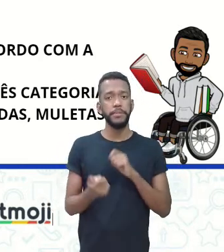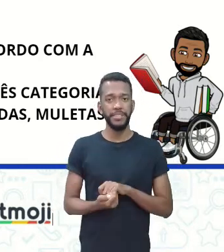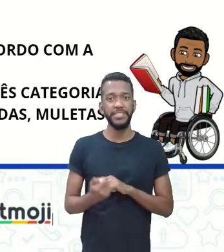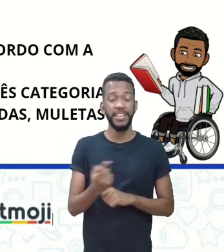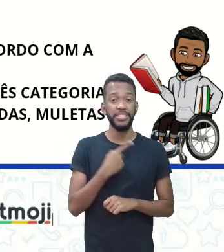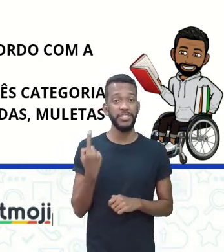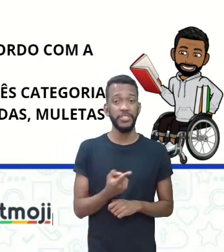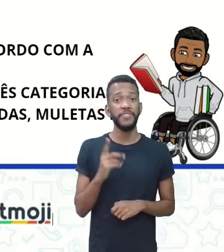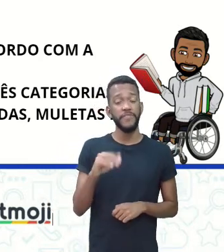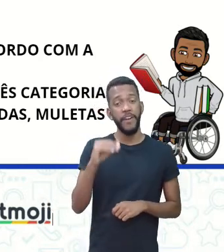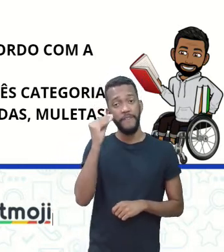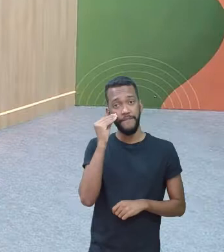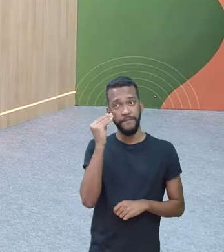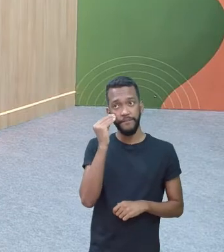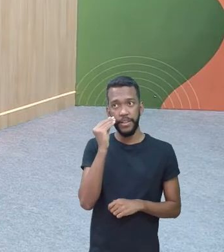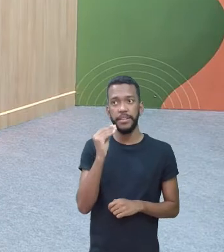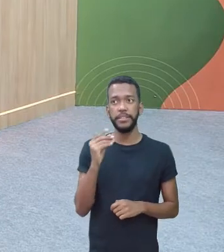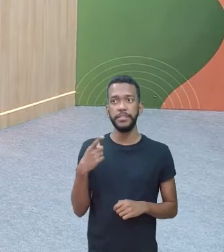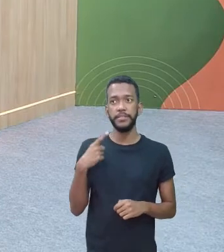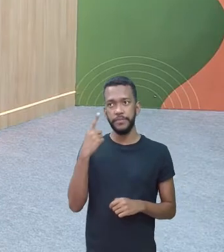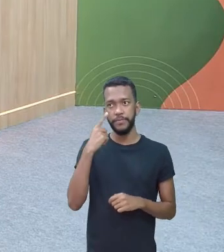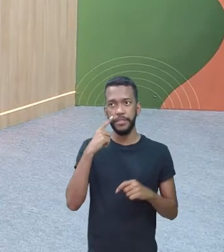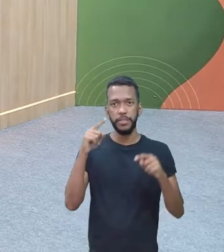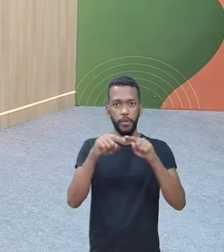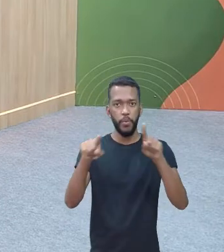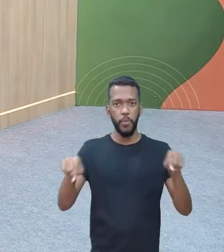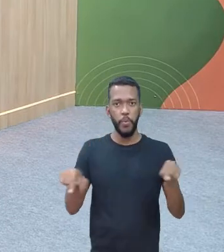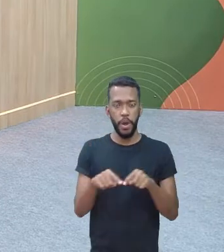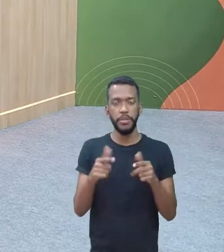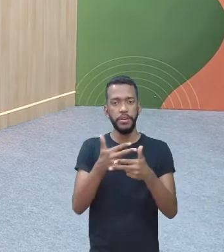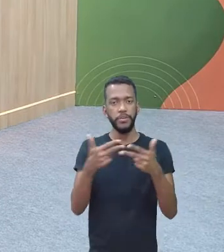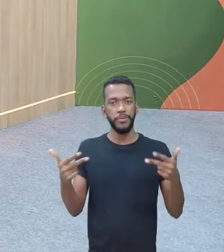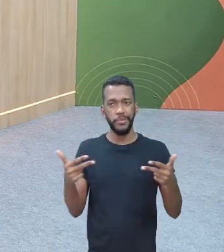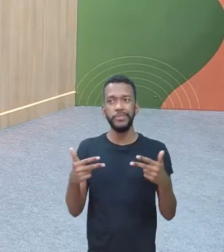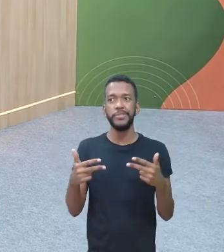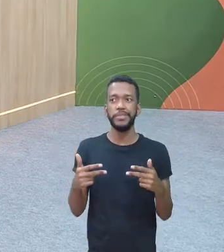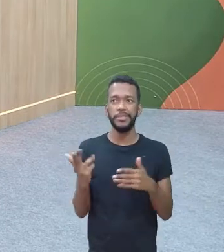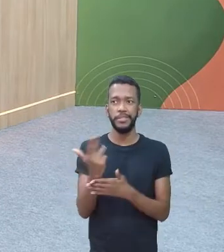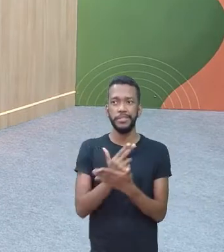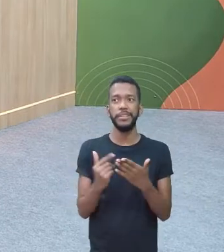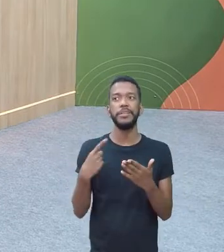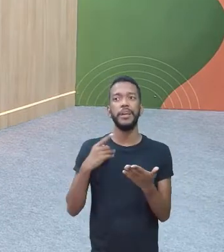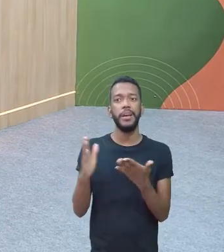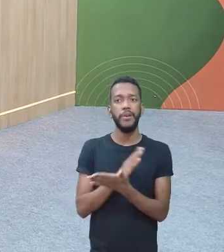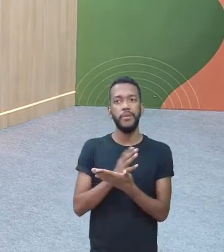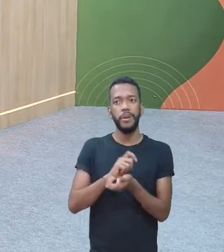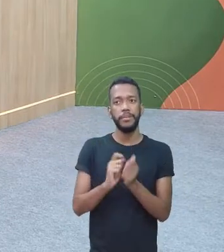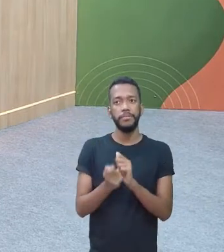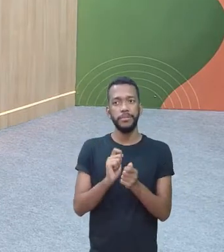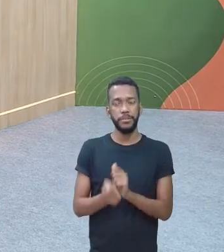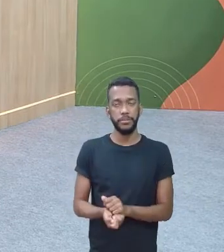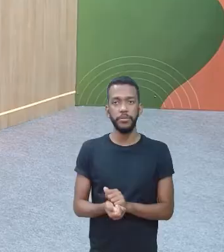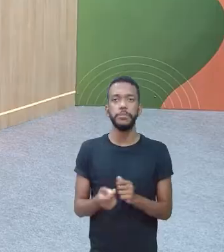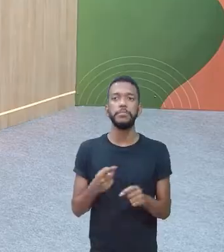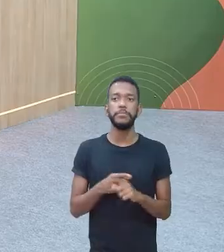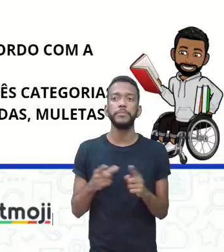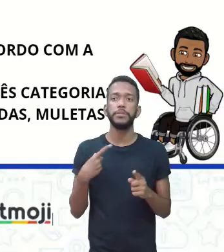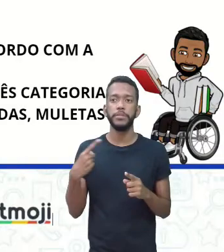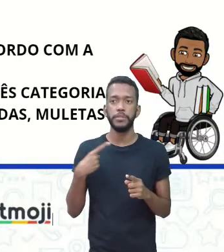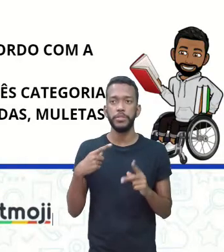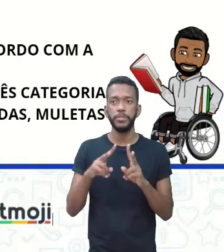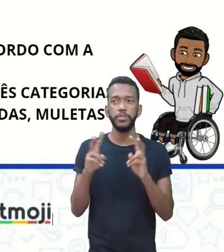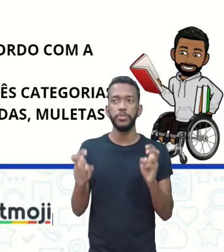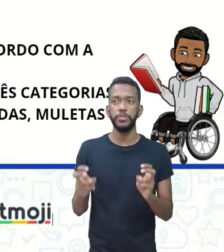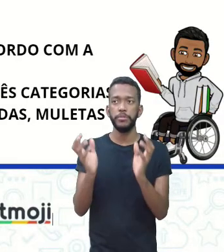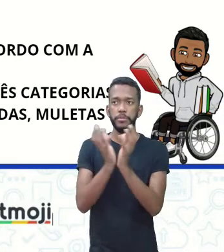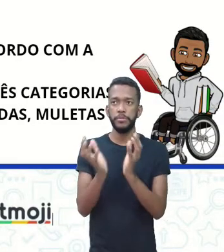vai ver mais um pouquinho lá nas quadras, todas desenhadas, quais são essas adaptações. Então, por exemplo, dentre elas estão as